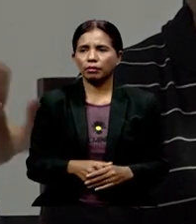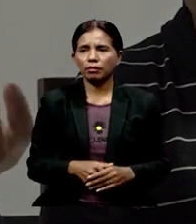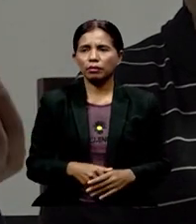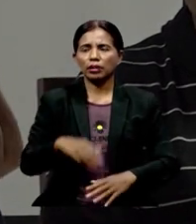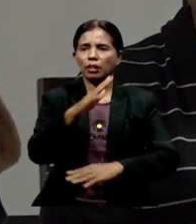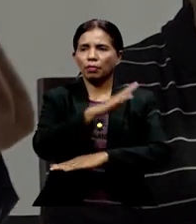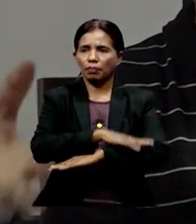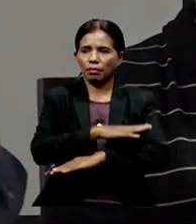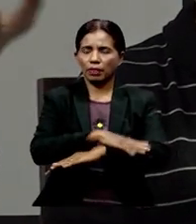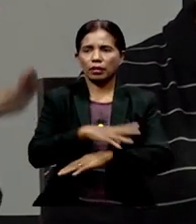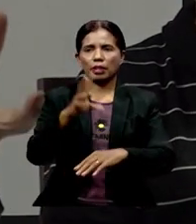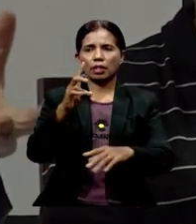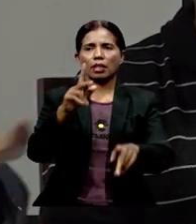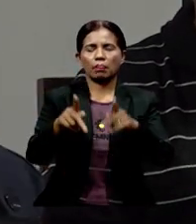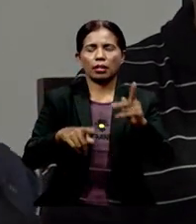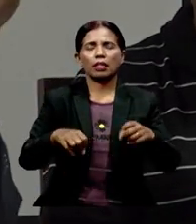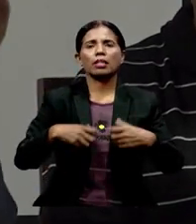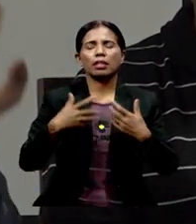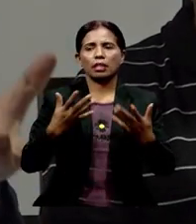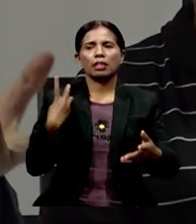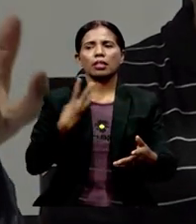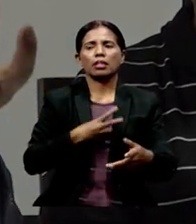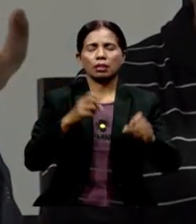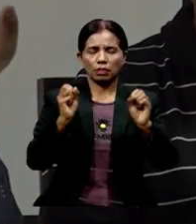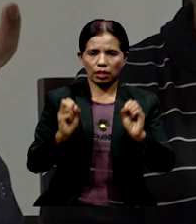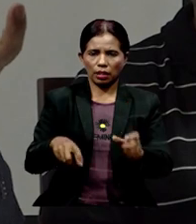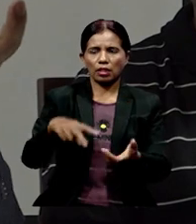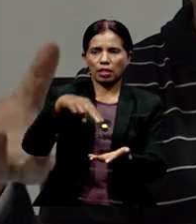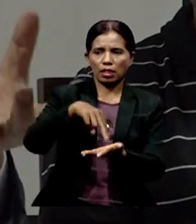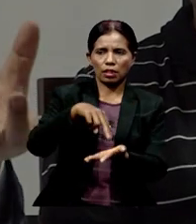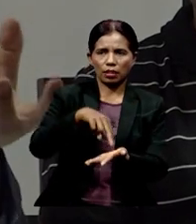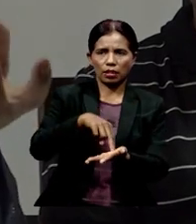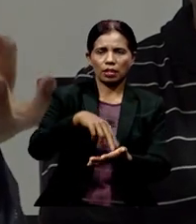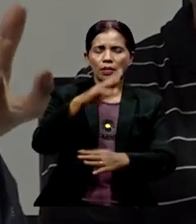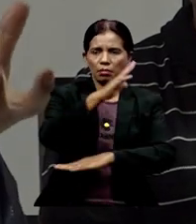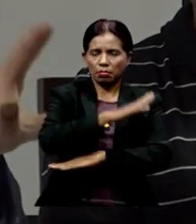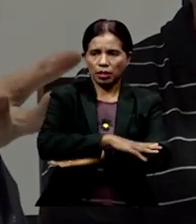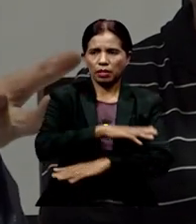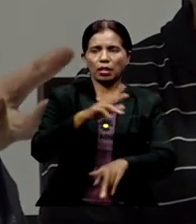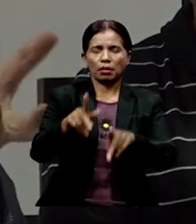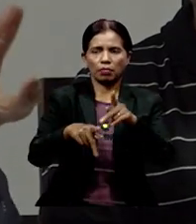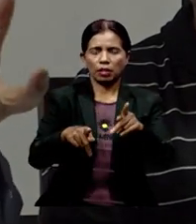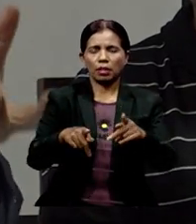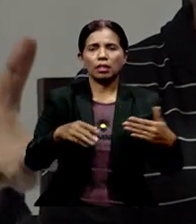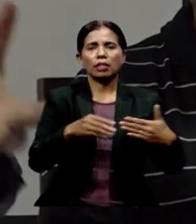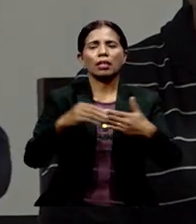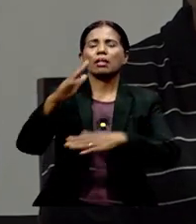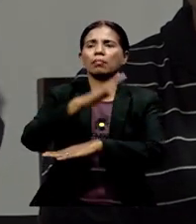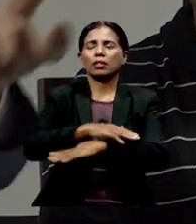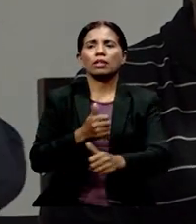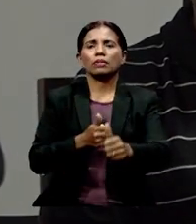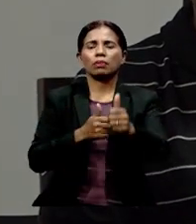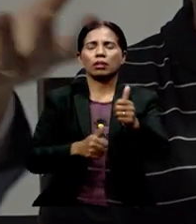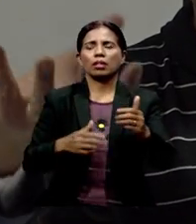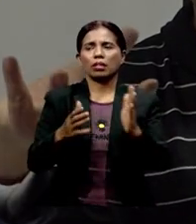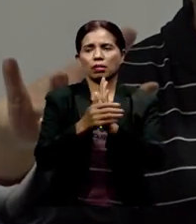mesa, ne tem que emana ihira na ihira. Agora, ita mak tem que estabelece mesa, emana venga dirige mesa ne, tuir